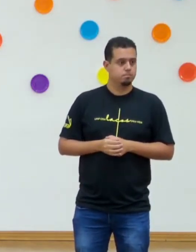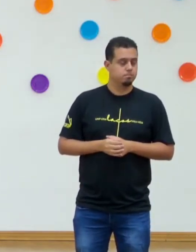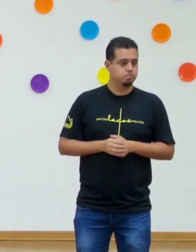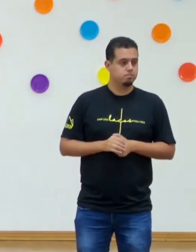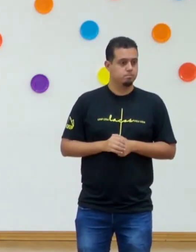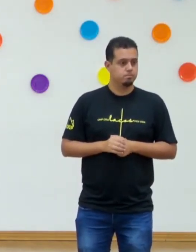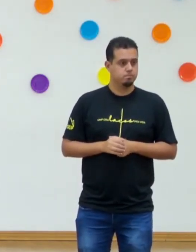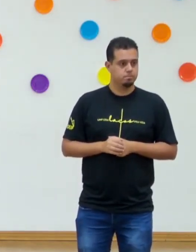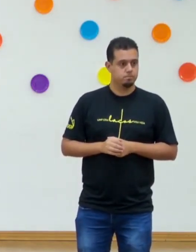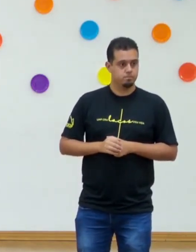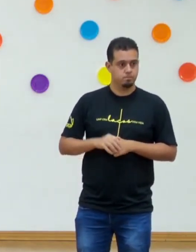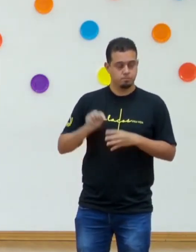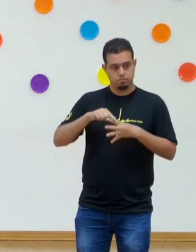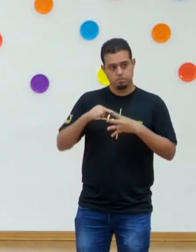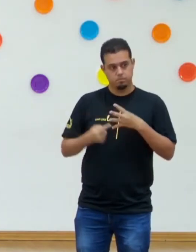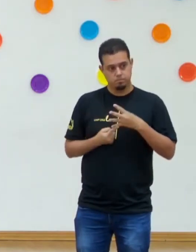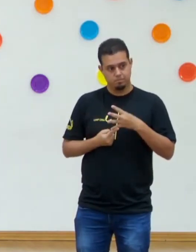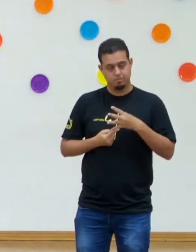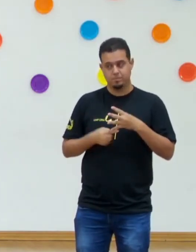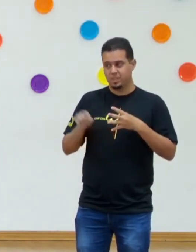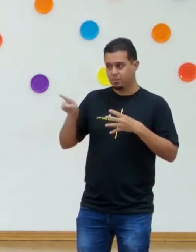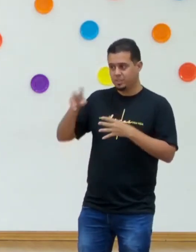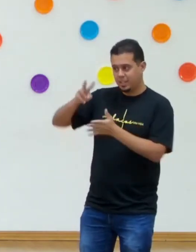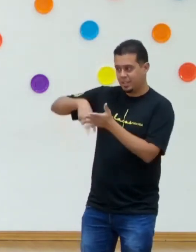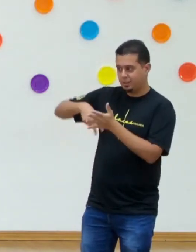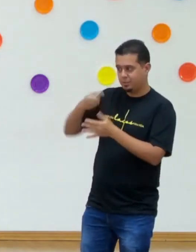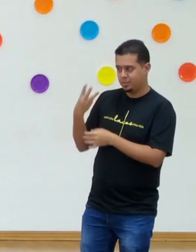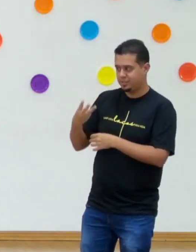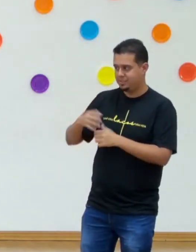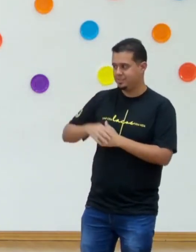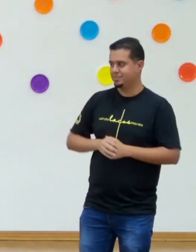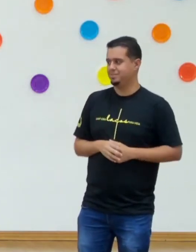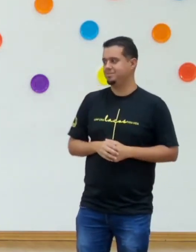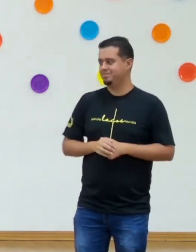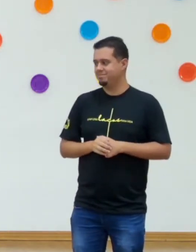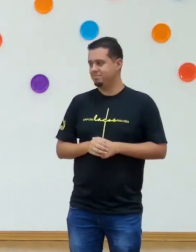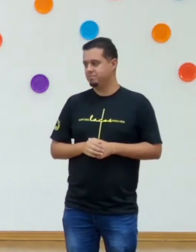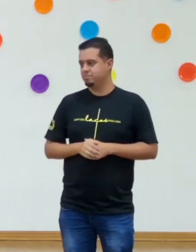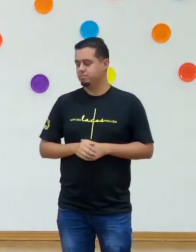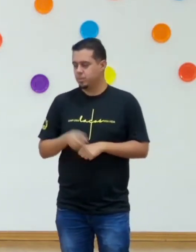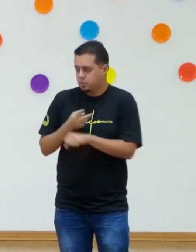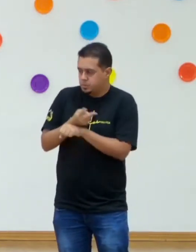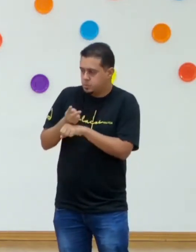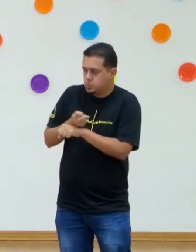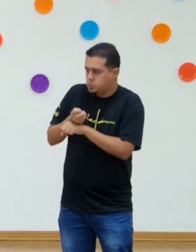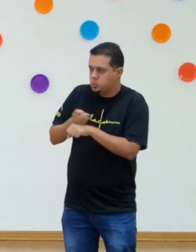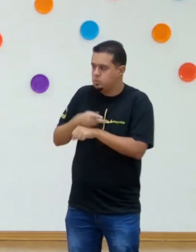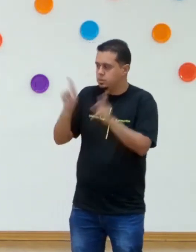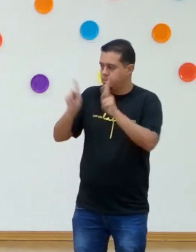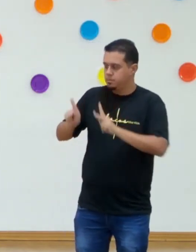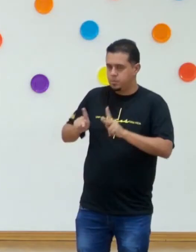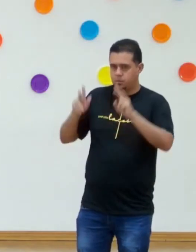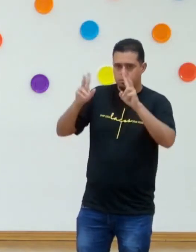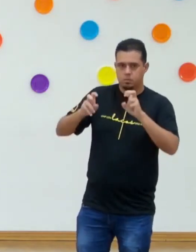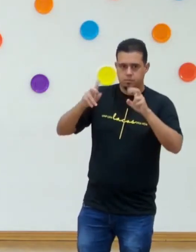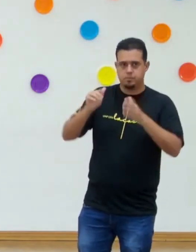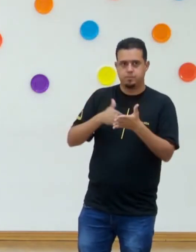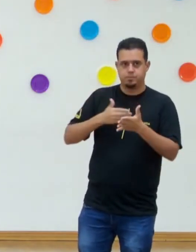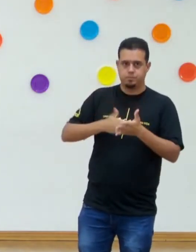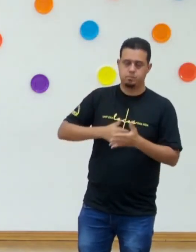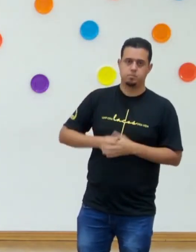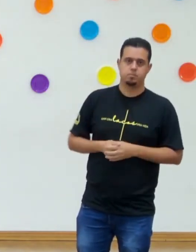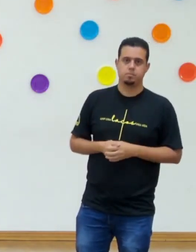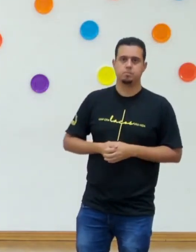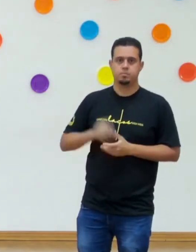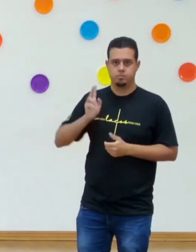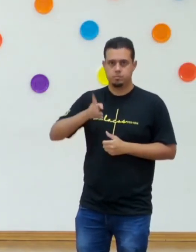É que esse aqui é coisa de americano. Então vamos lá, sem mais